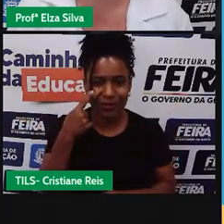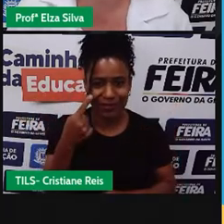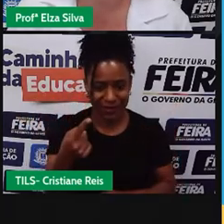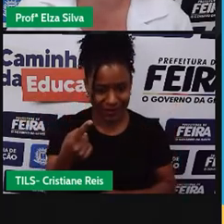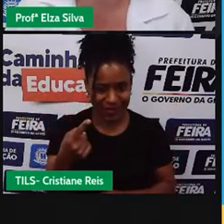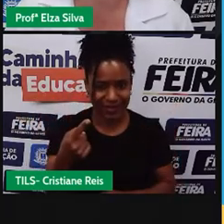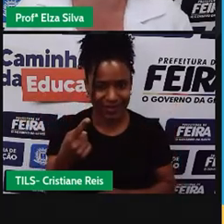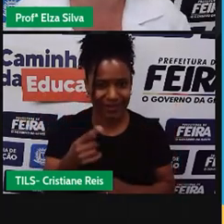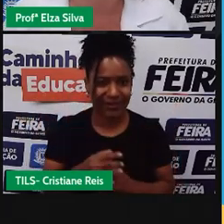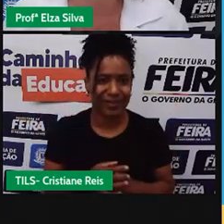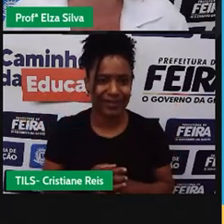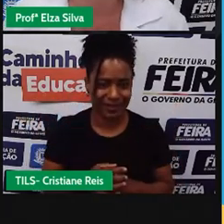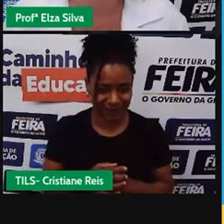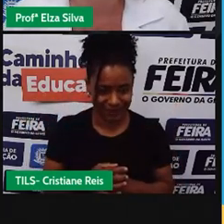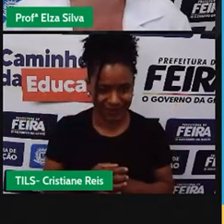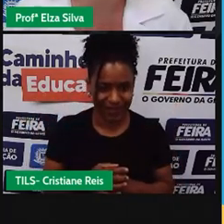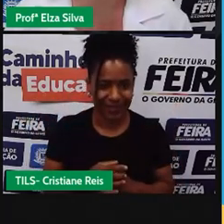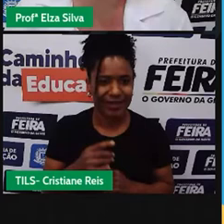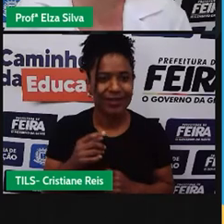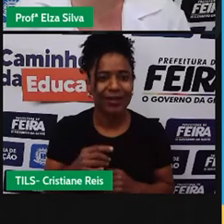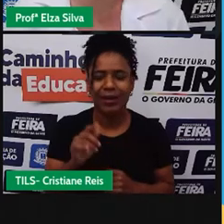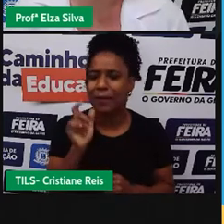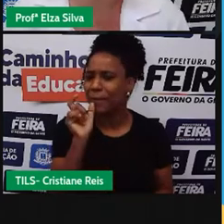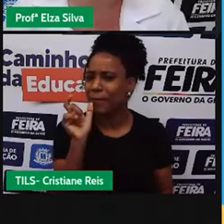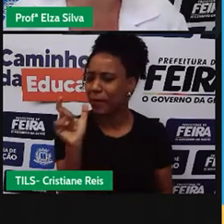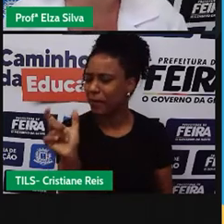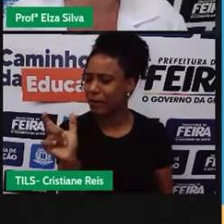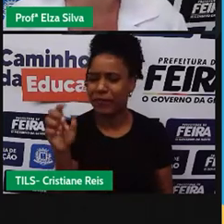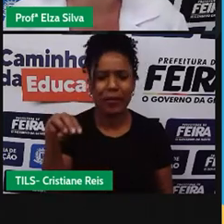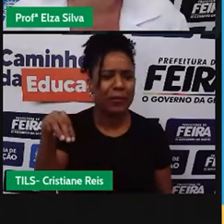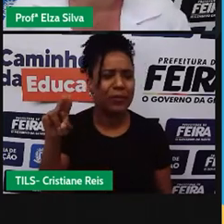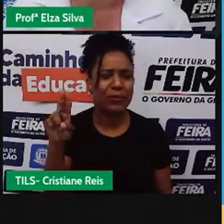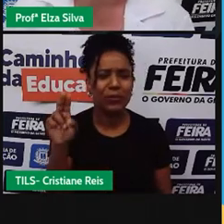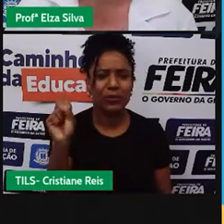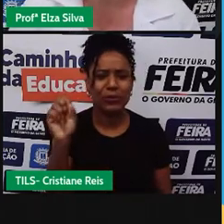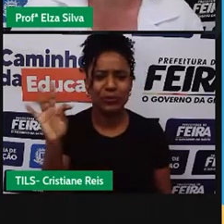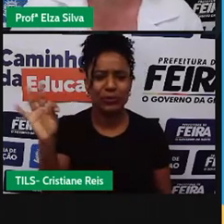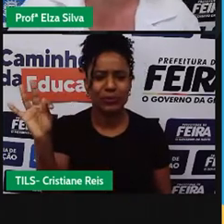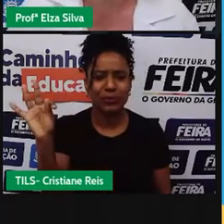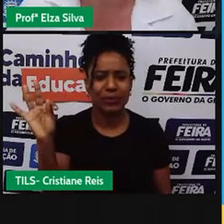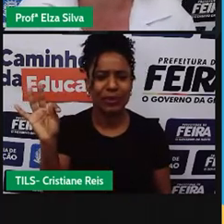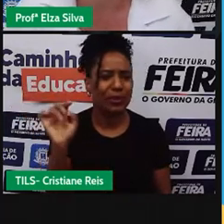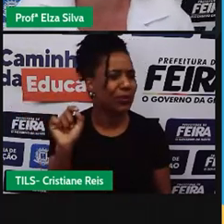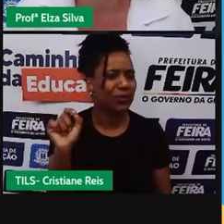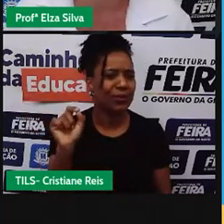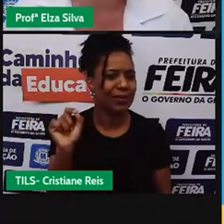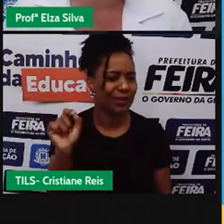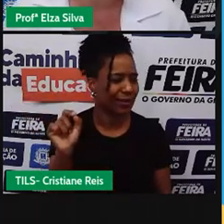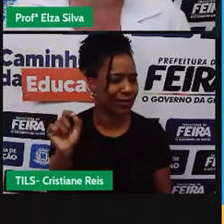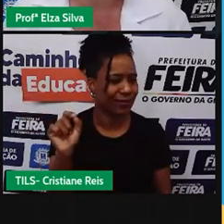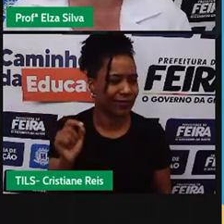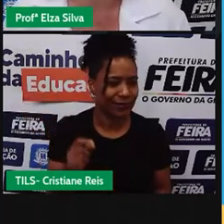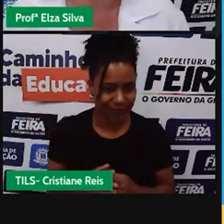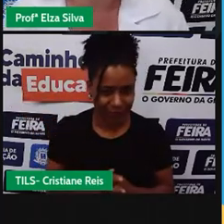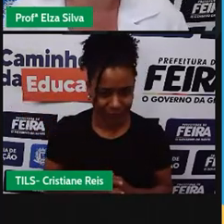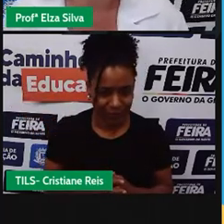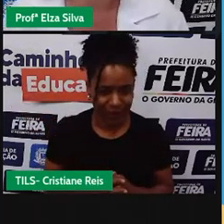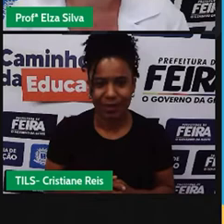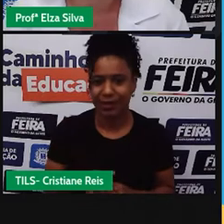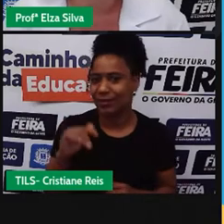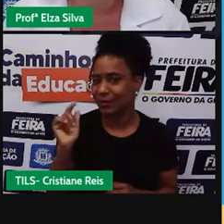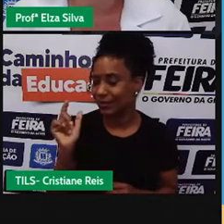Modal verb must. Que palavrinha é esta? Nós utilizamos essa